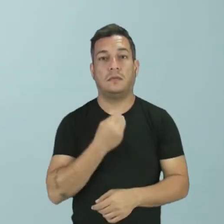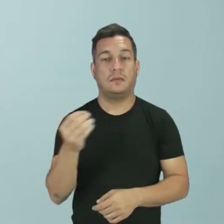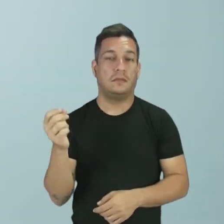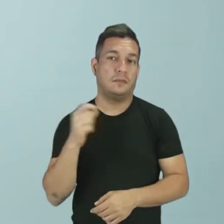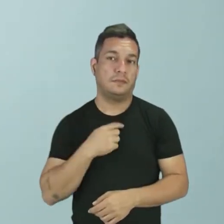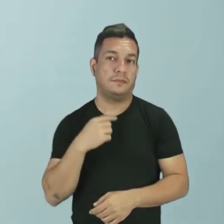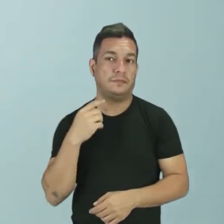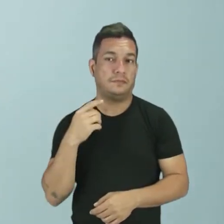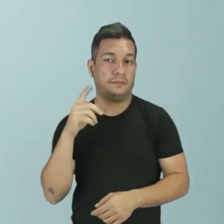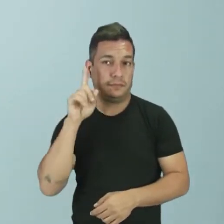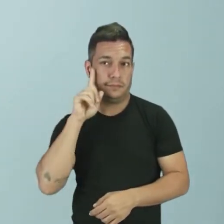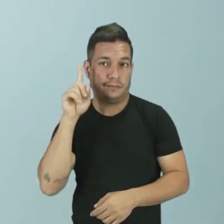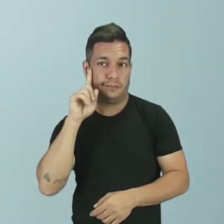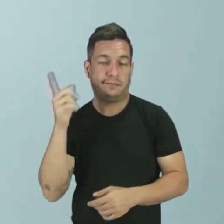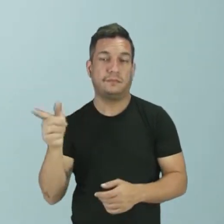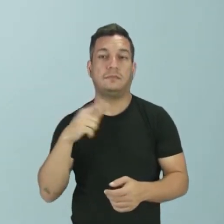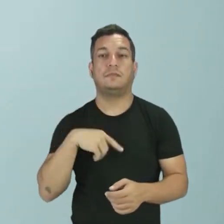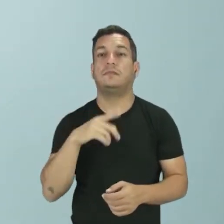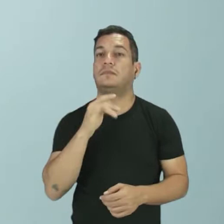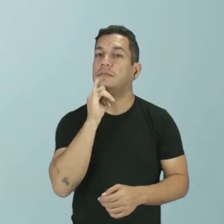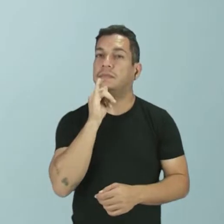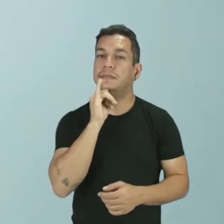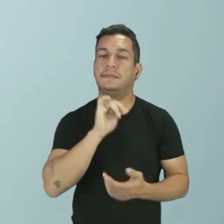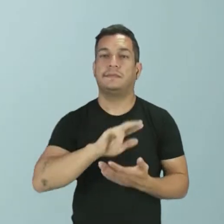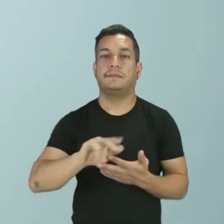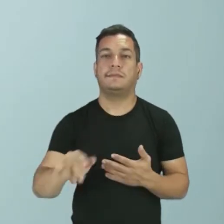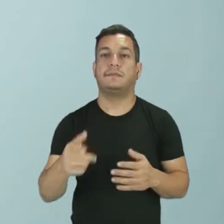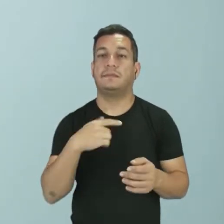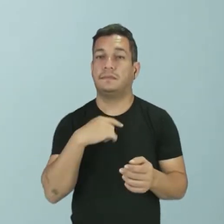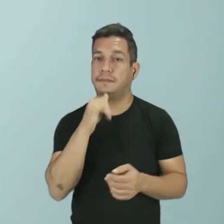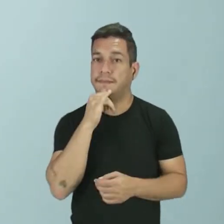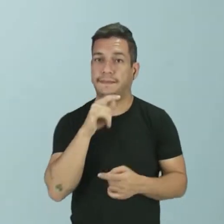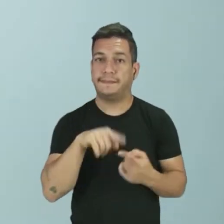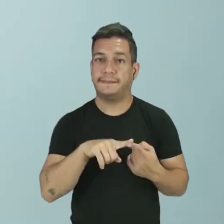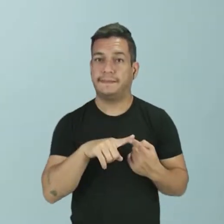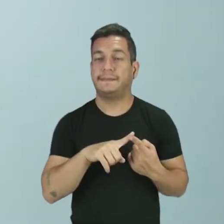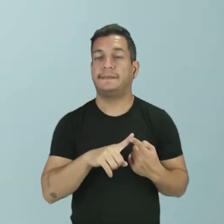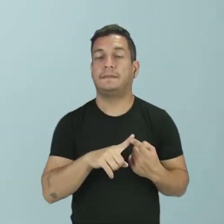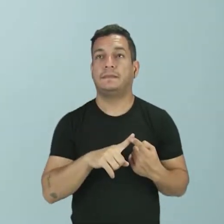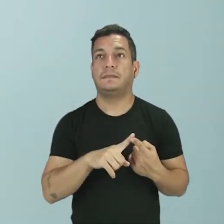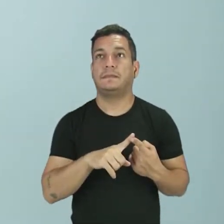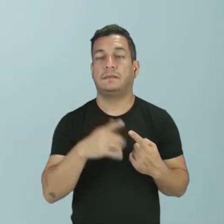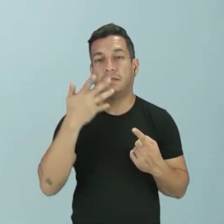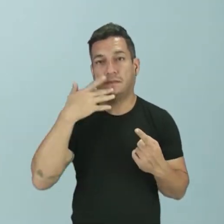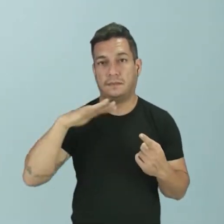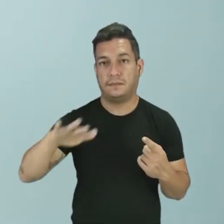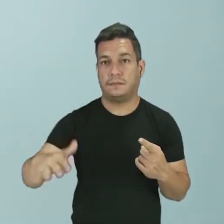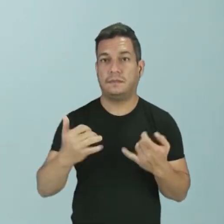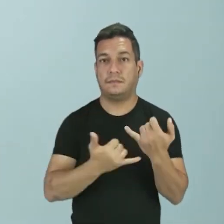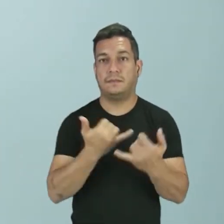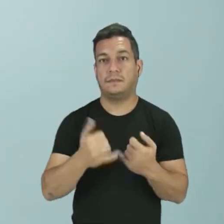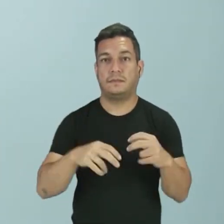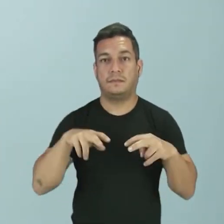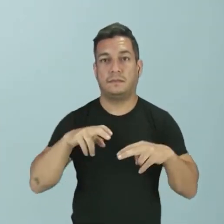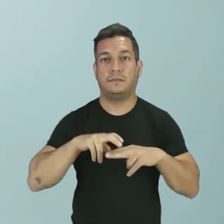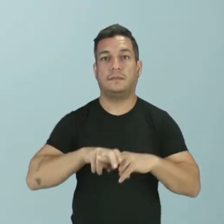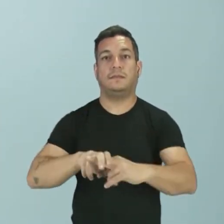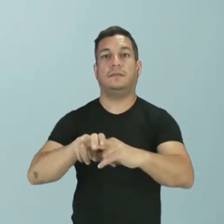dia a dia. Nós podemos citar vários exemplos para vocês. Podemos citar, por exemplo, uma criança brincando em um